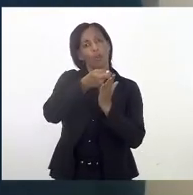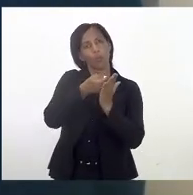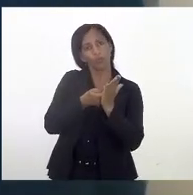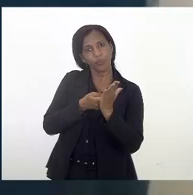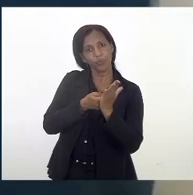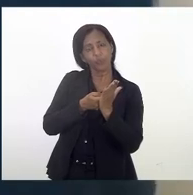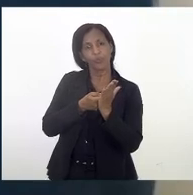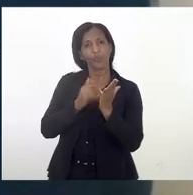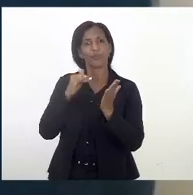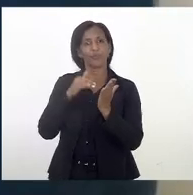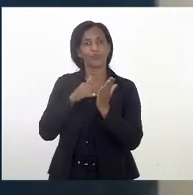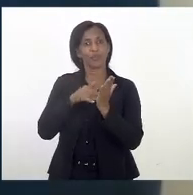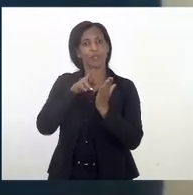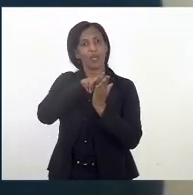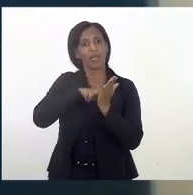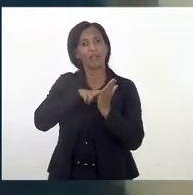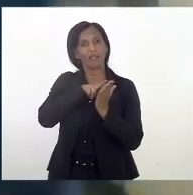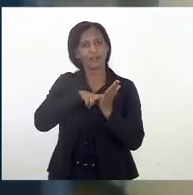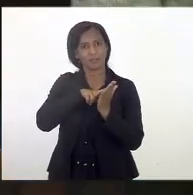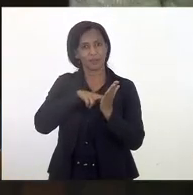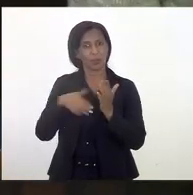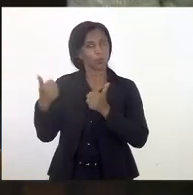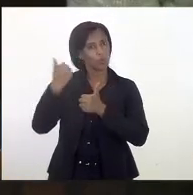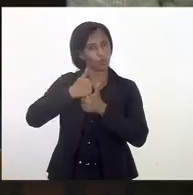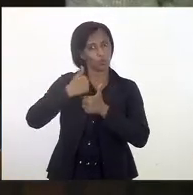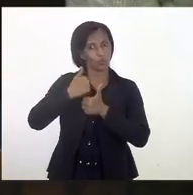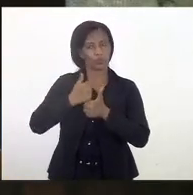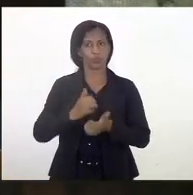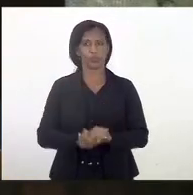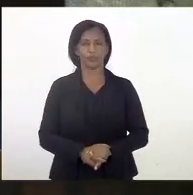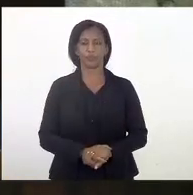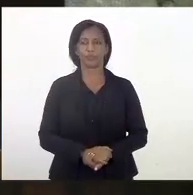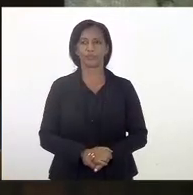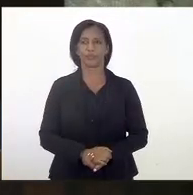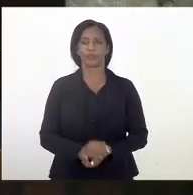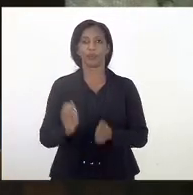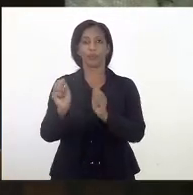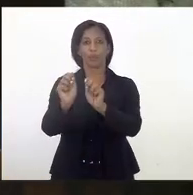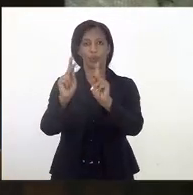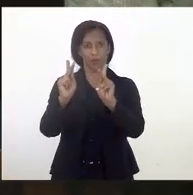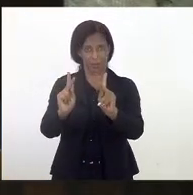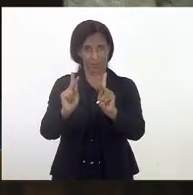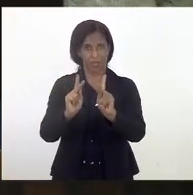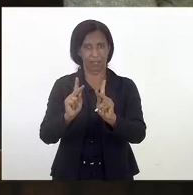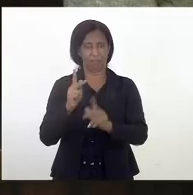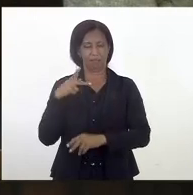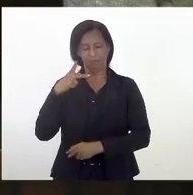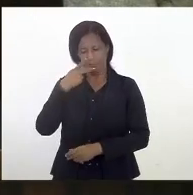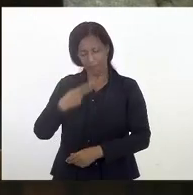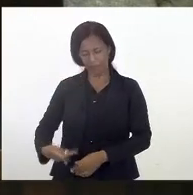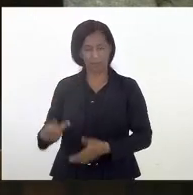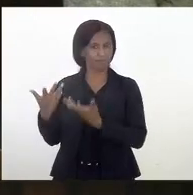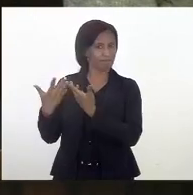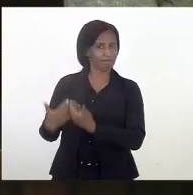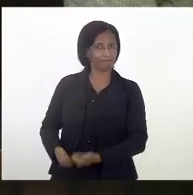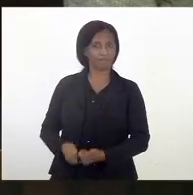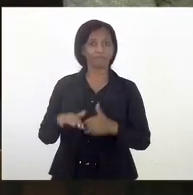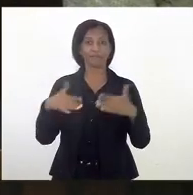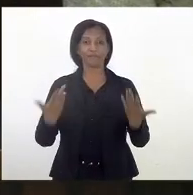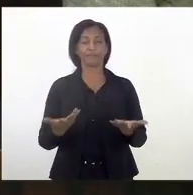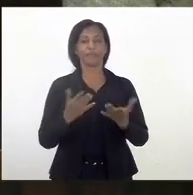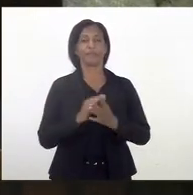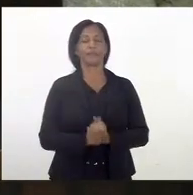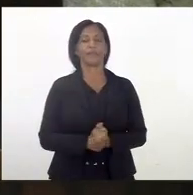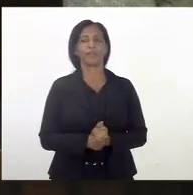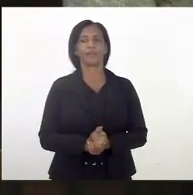substitutivo e pediu da forma sinal de redação o ok presença de Felipe de vossa excelência Então